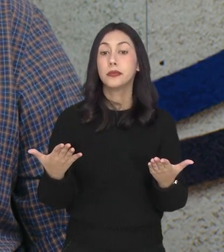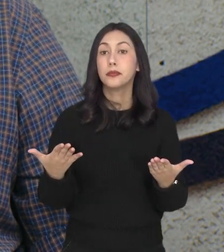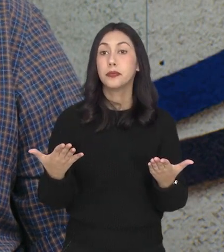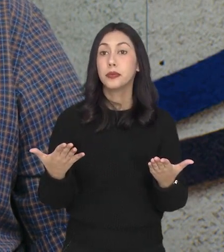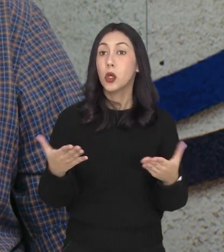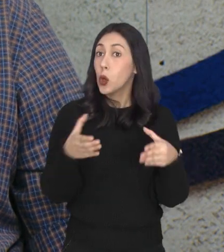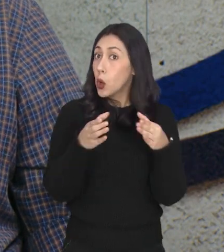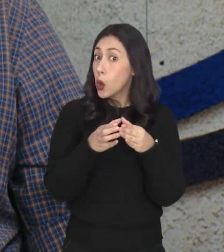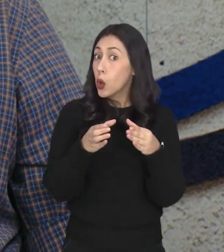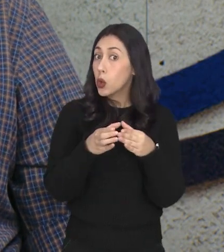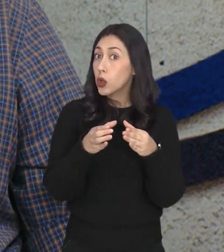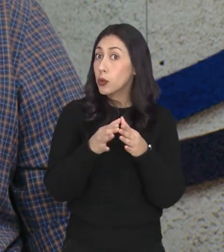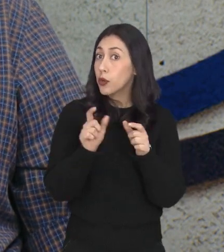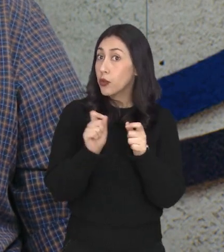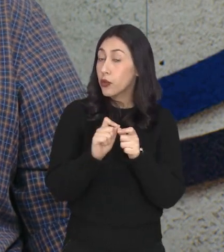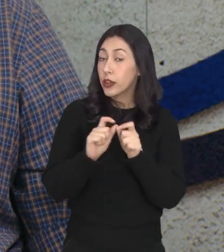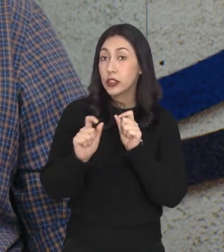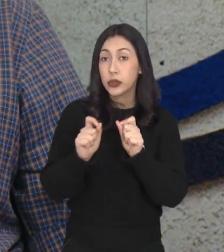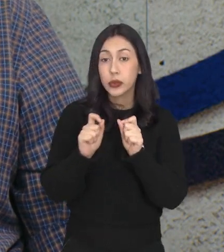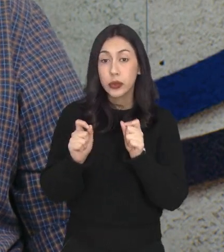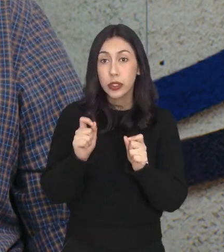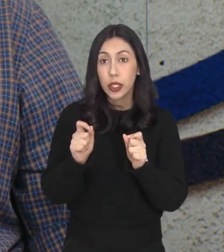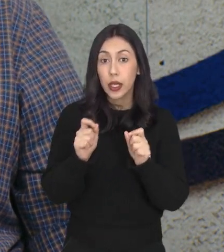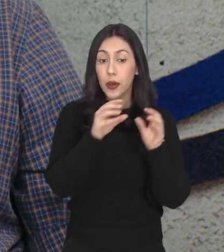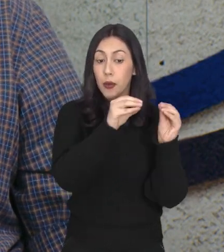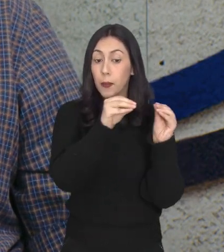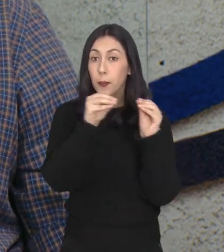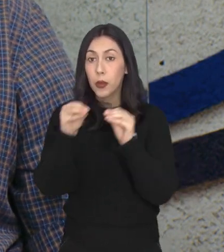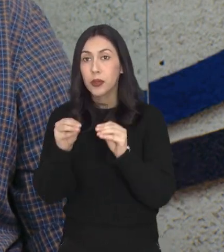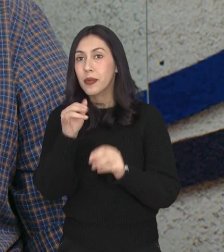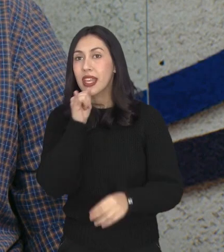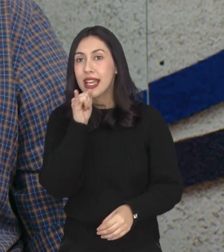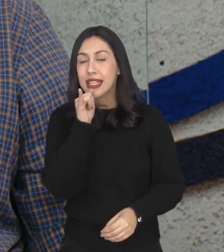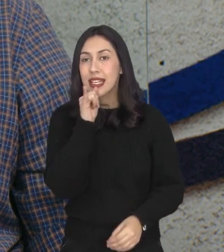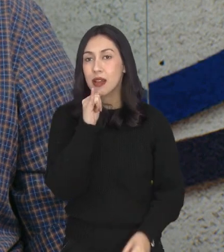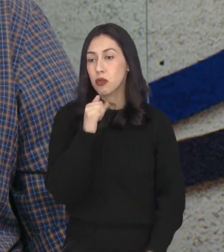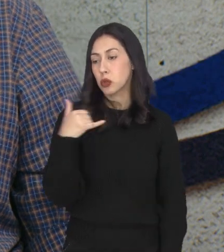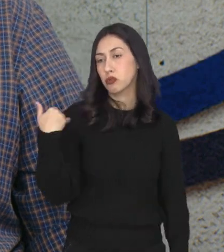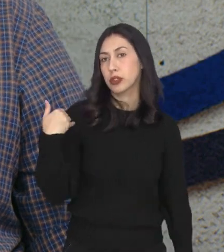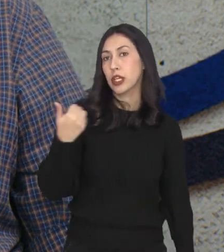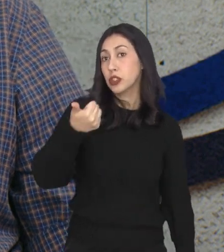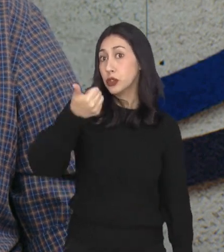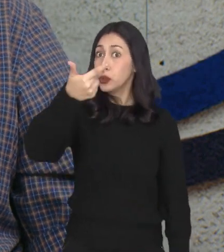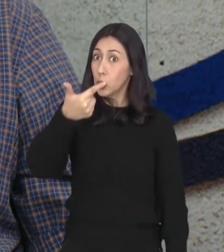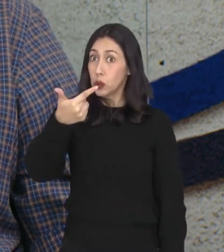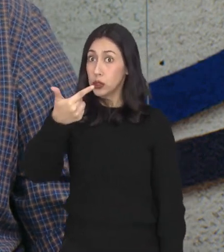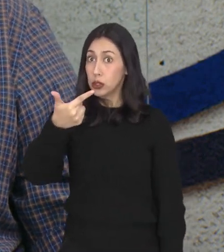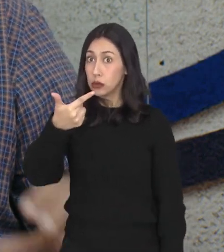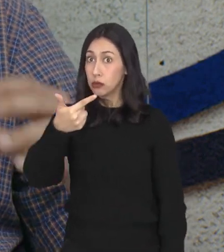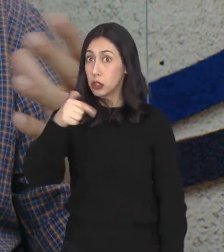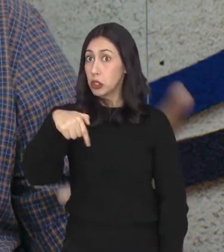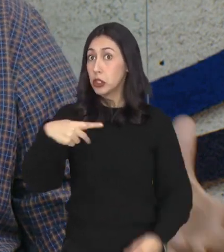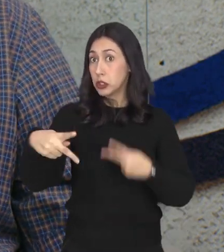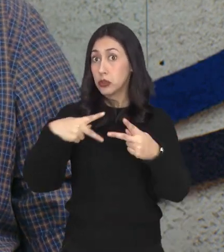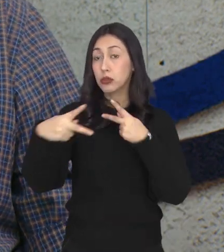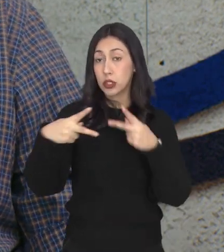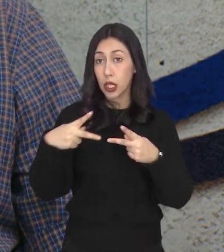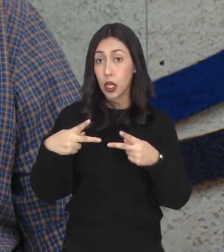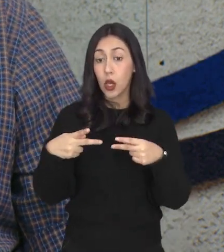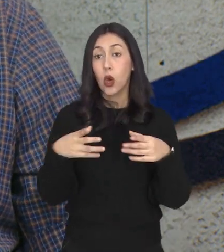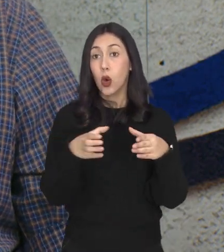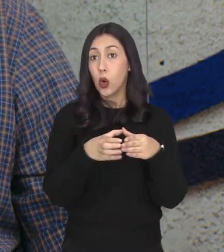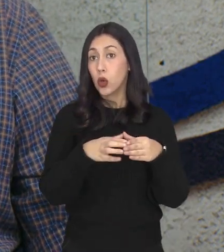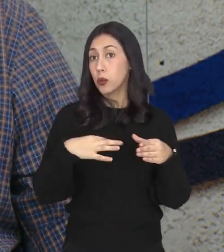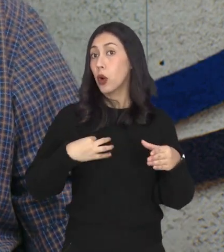Adriana. Aí o clube faz o quê? O clube vem para a cidade, por exemplo, o menino de São José de 12 anos, que é diferenciado. O